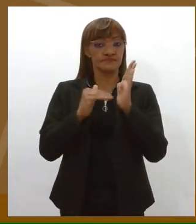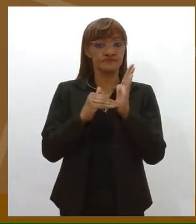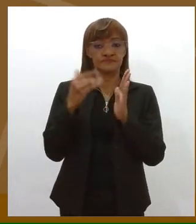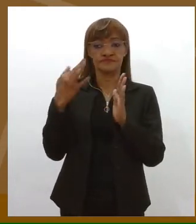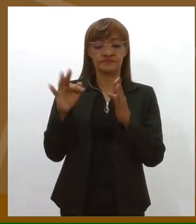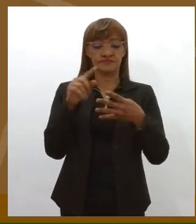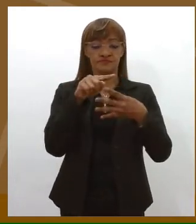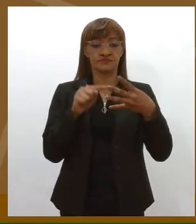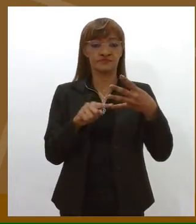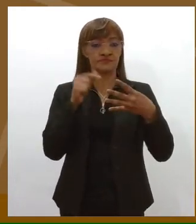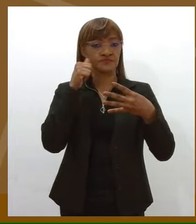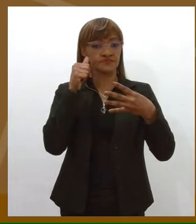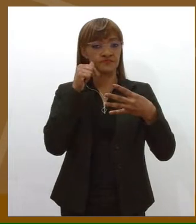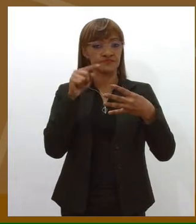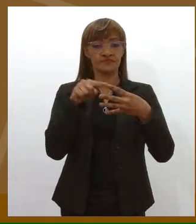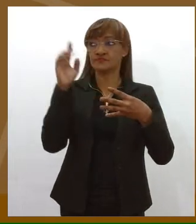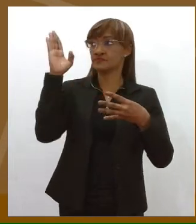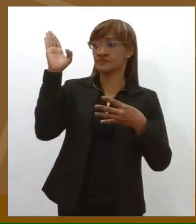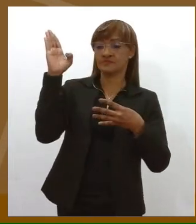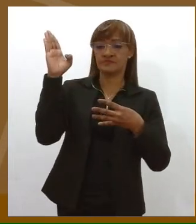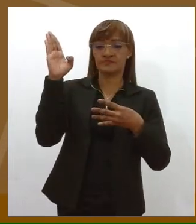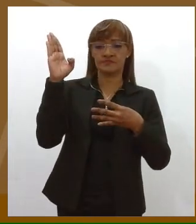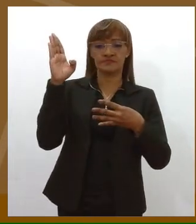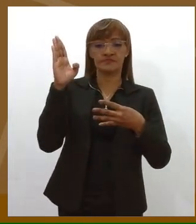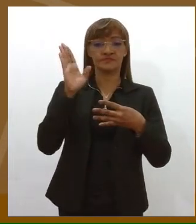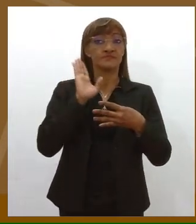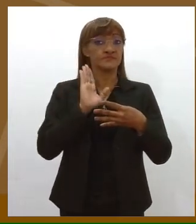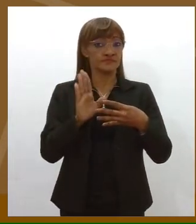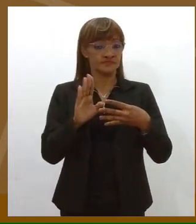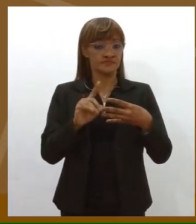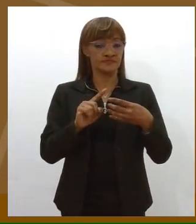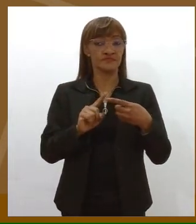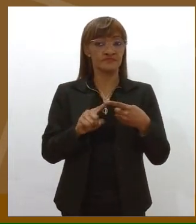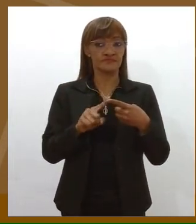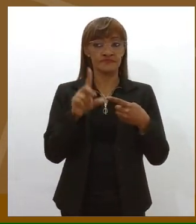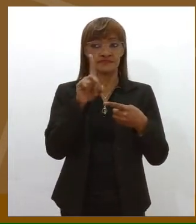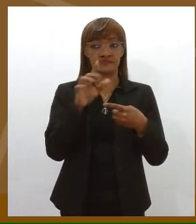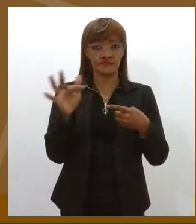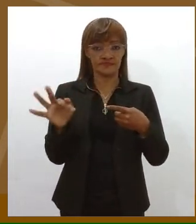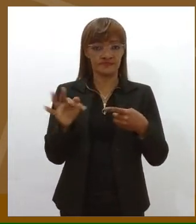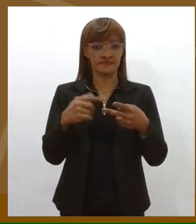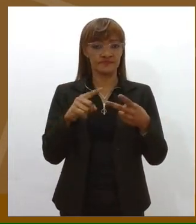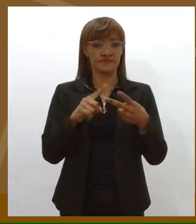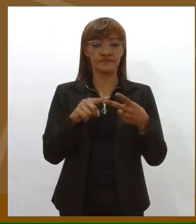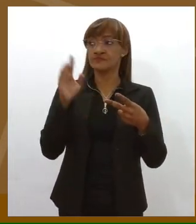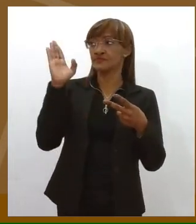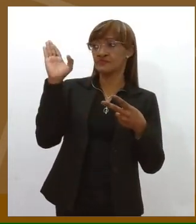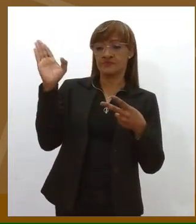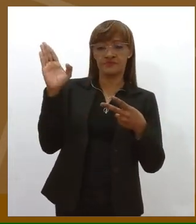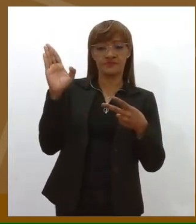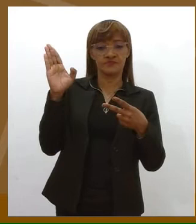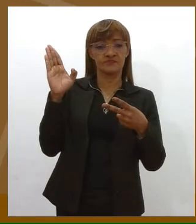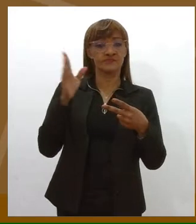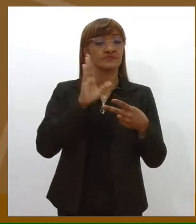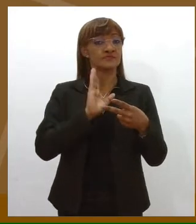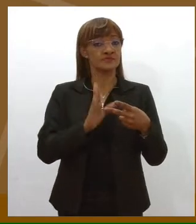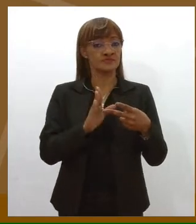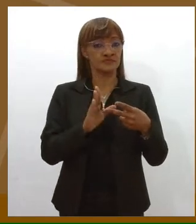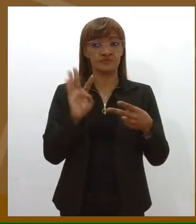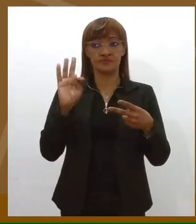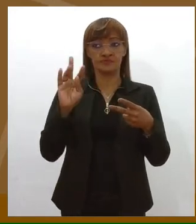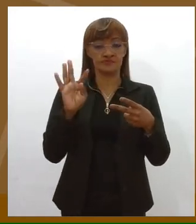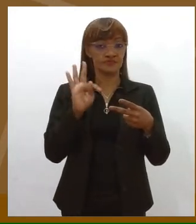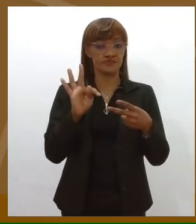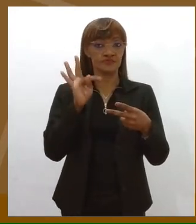mulheres. Damares Alves, do Republicanos, do Distrito Federal. Professora Dorinha, União do Tocantins. Tereza Leitão, do PT